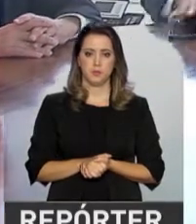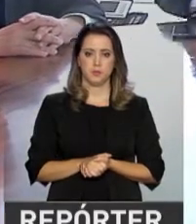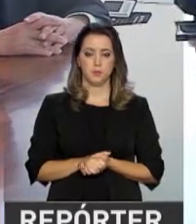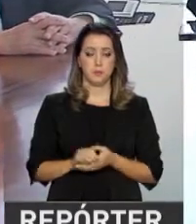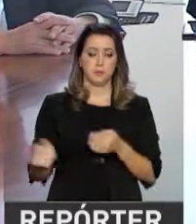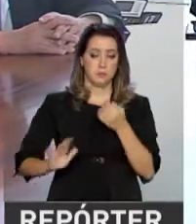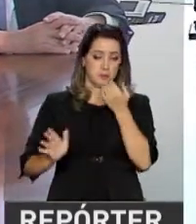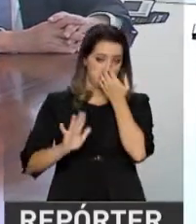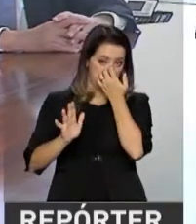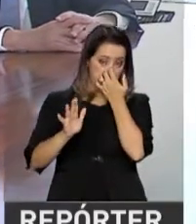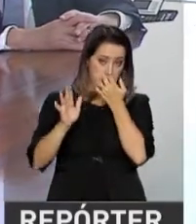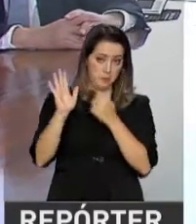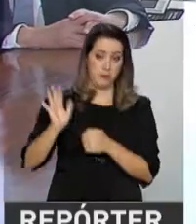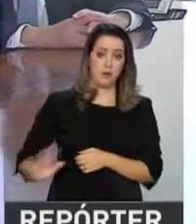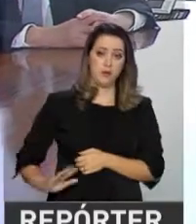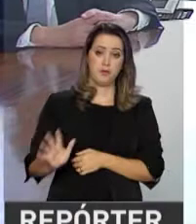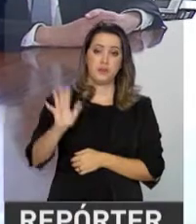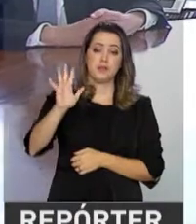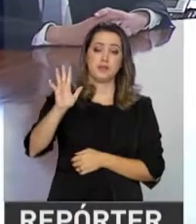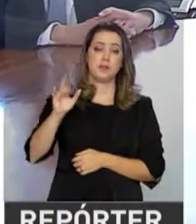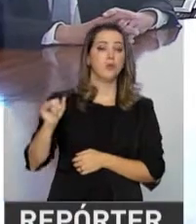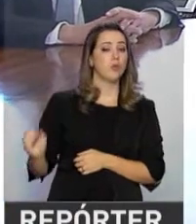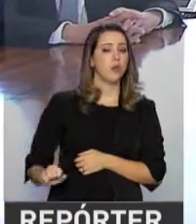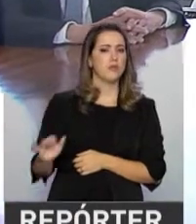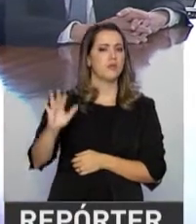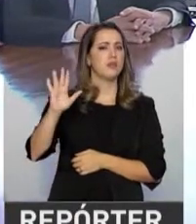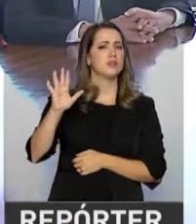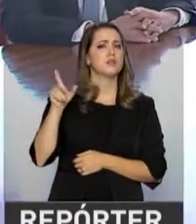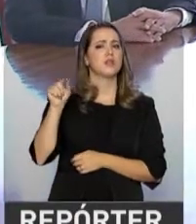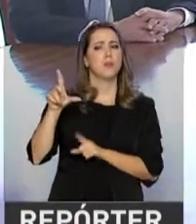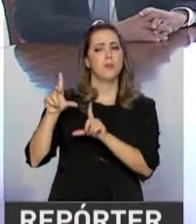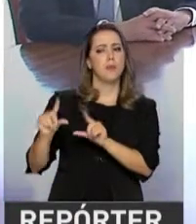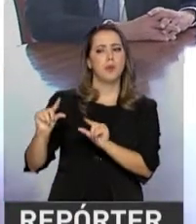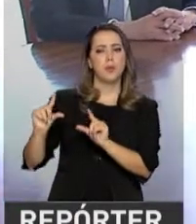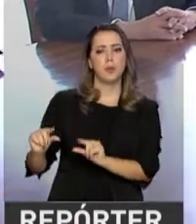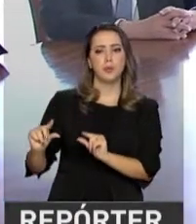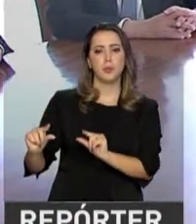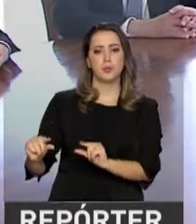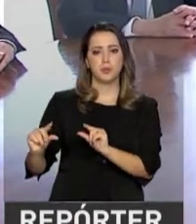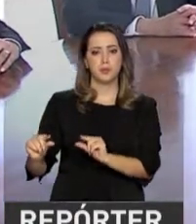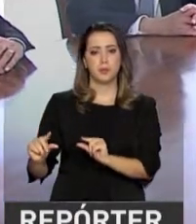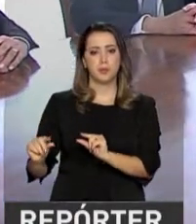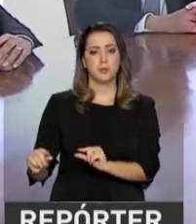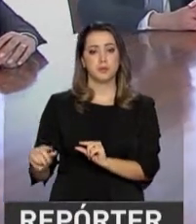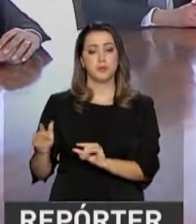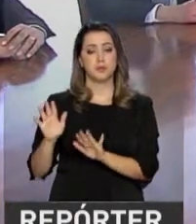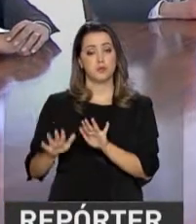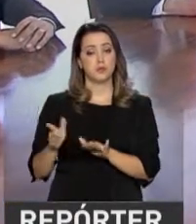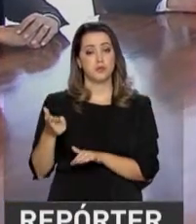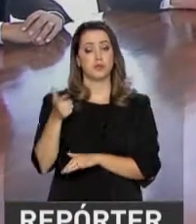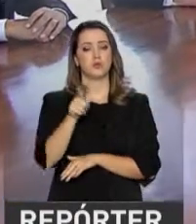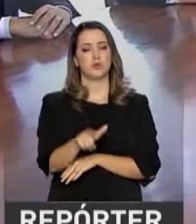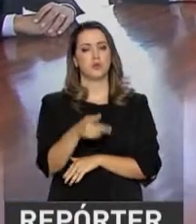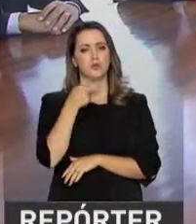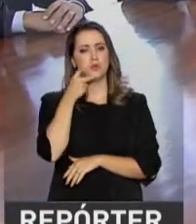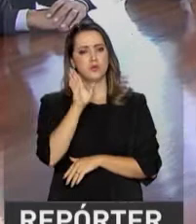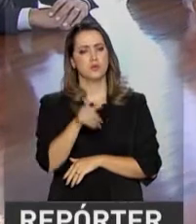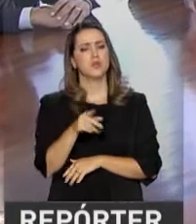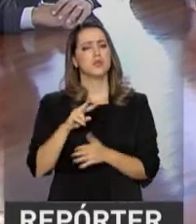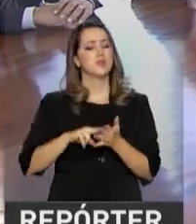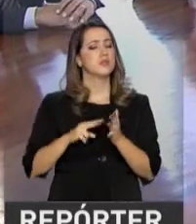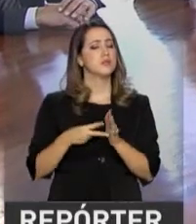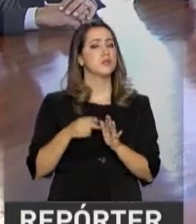Inflação baixa, só para repisar o que muitas e muitas vezes tem dito, vai significar exatamente